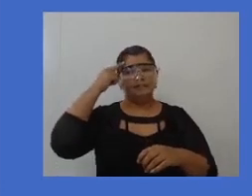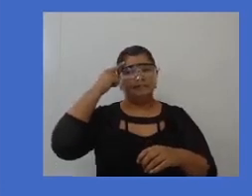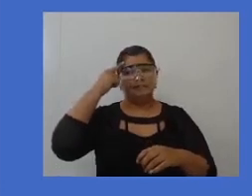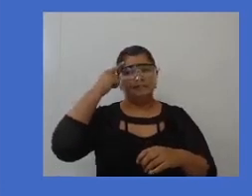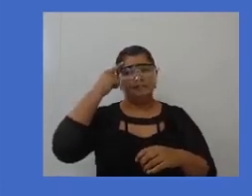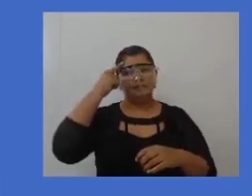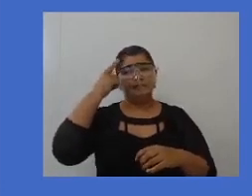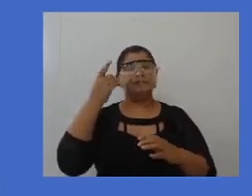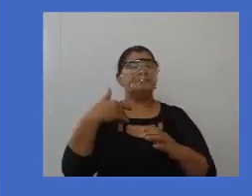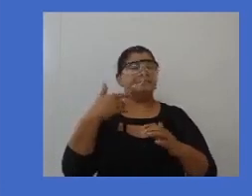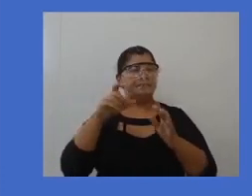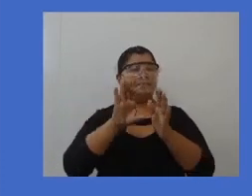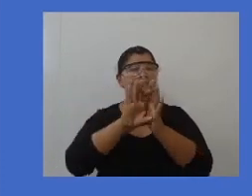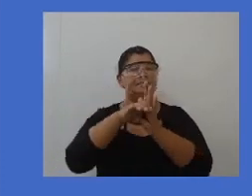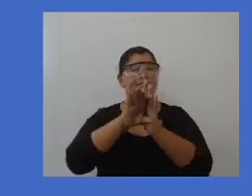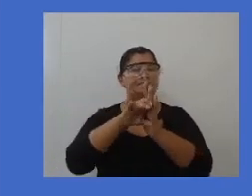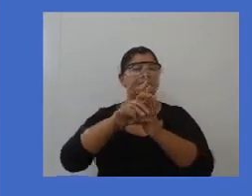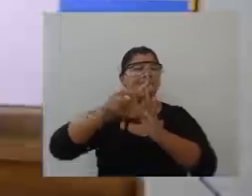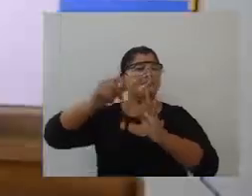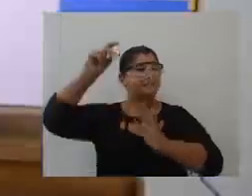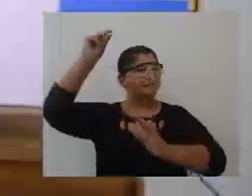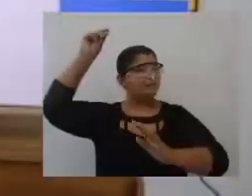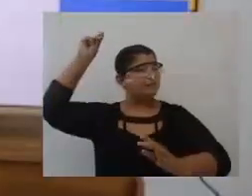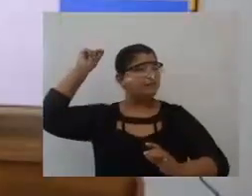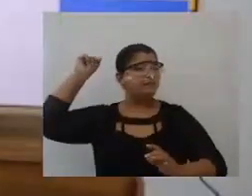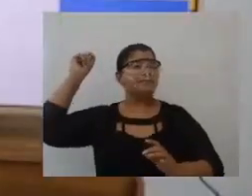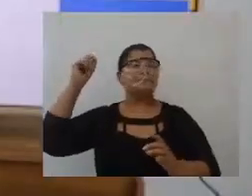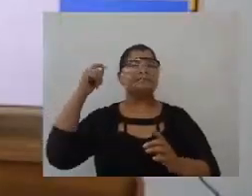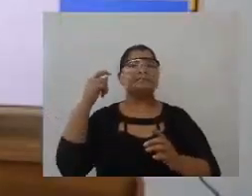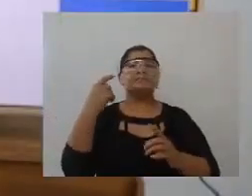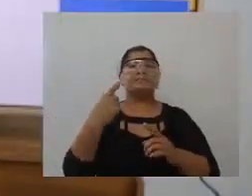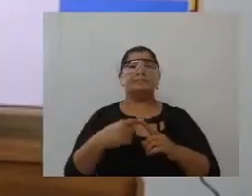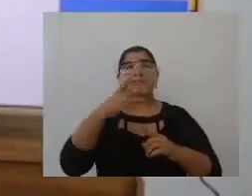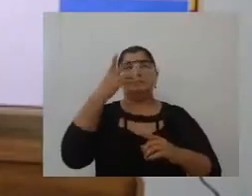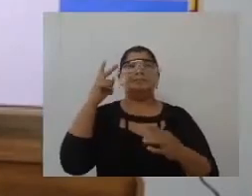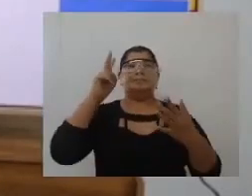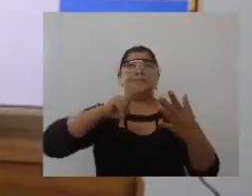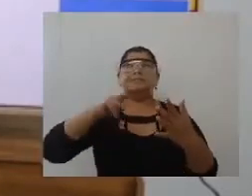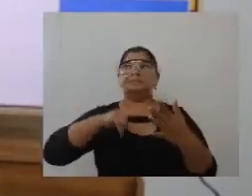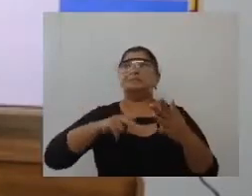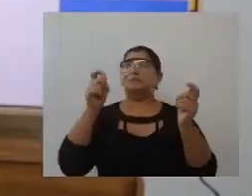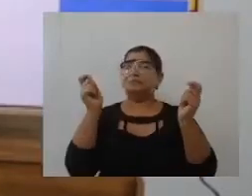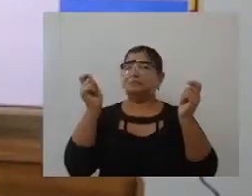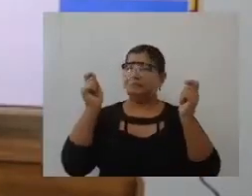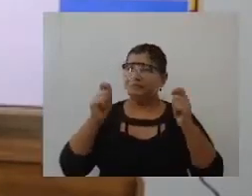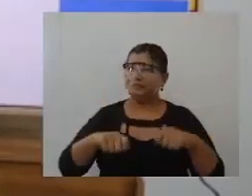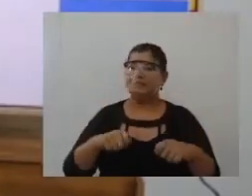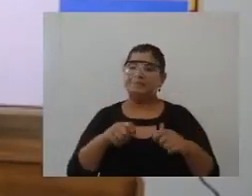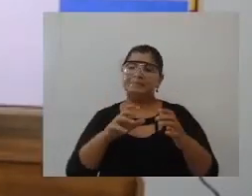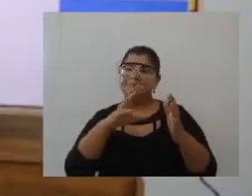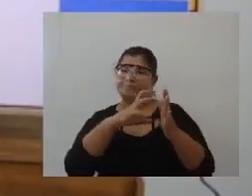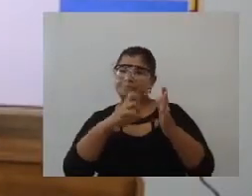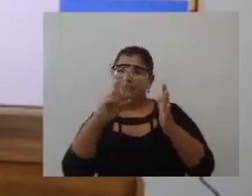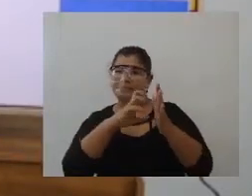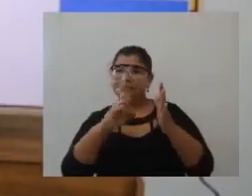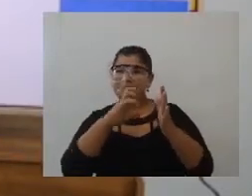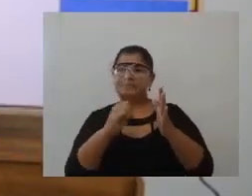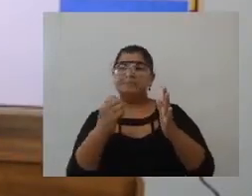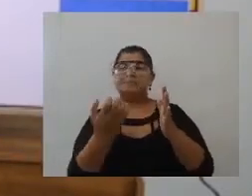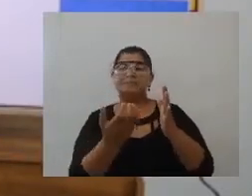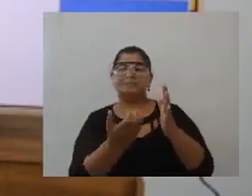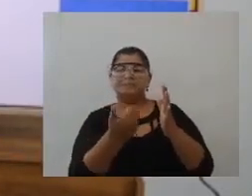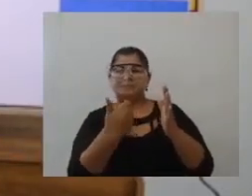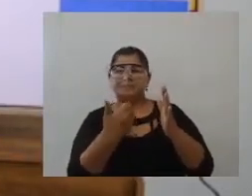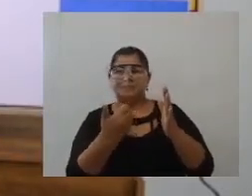conceito antigo, tá? Um conceito já ultrapassado. Pensava-se que o bom leitor era capaz de fazer isso, ó, extrair as informações do